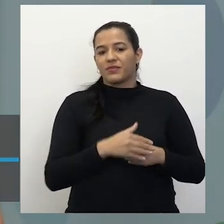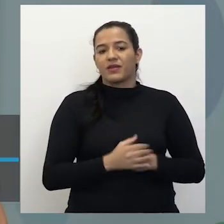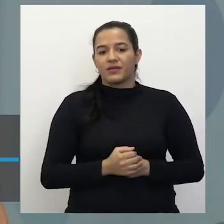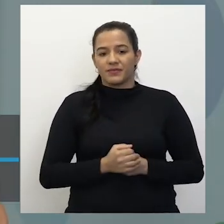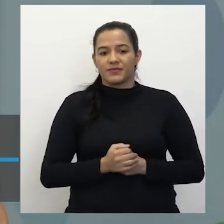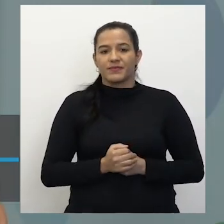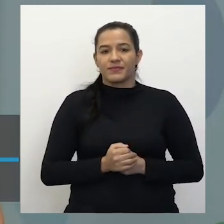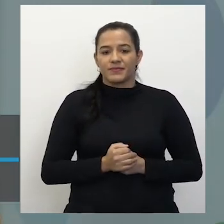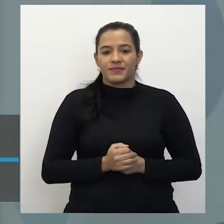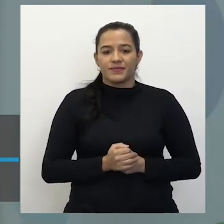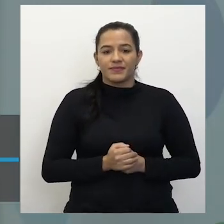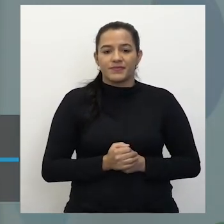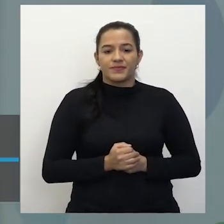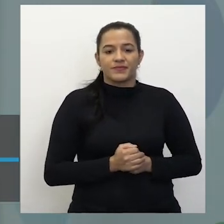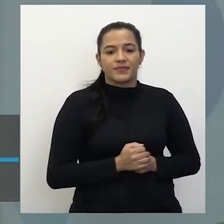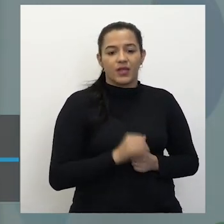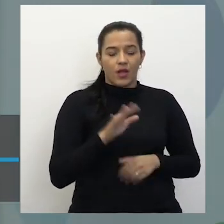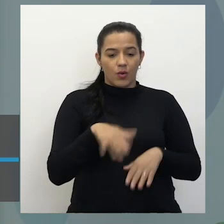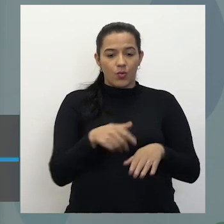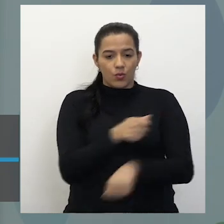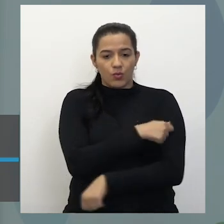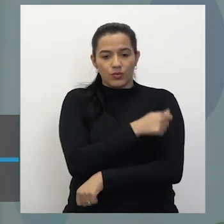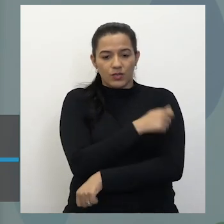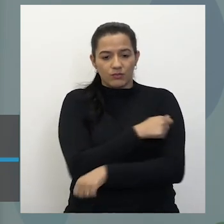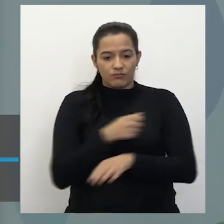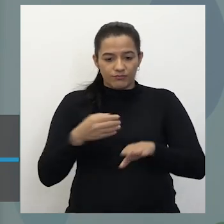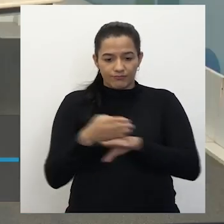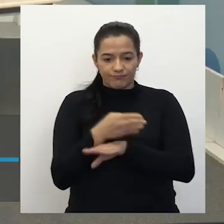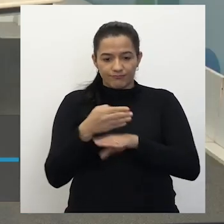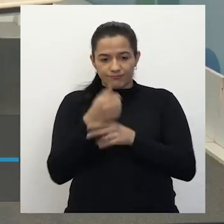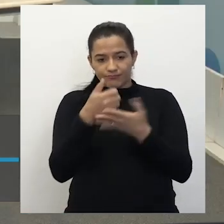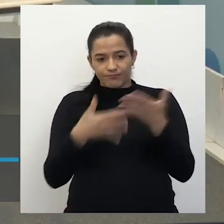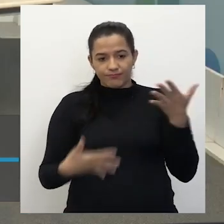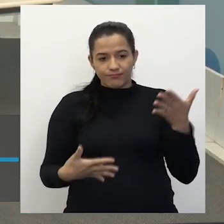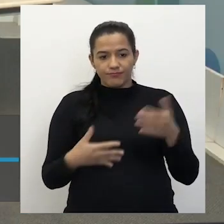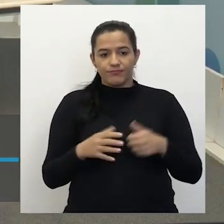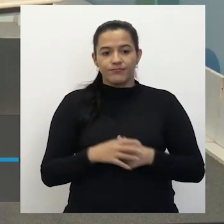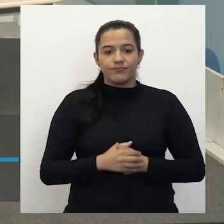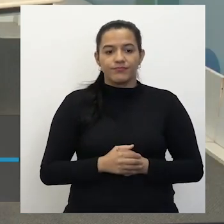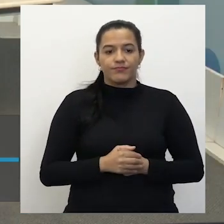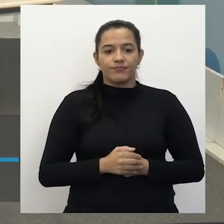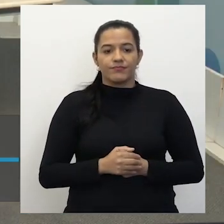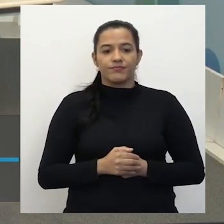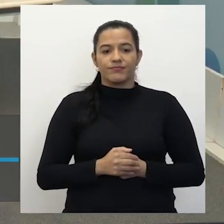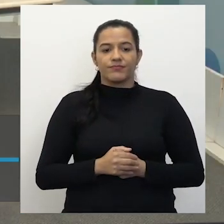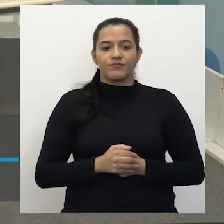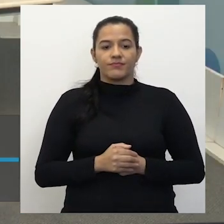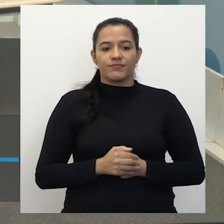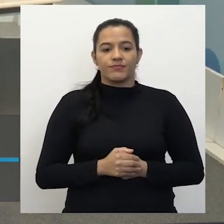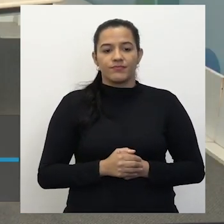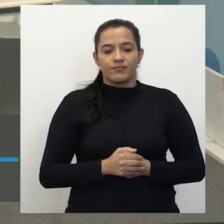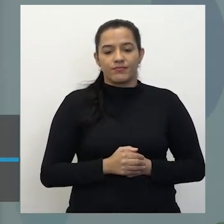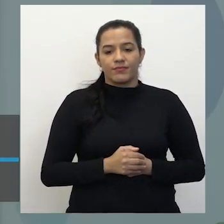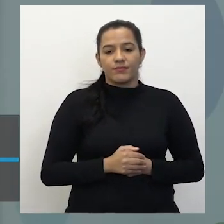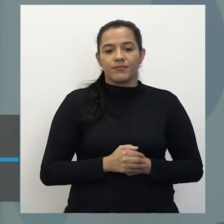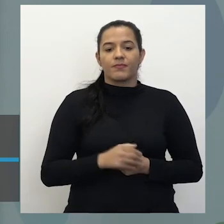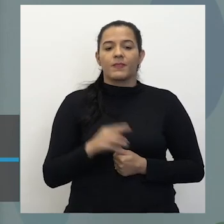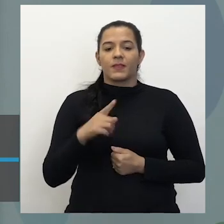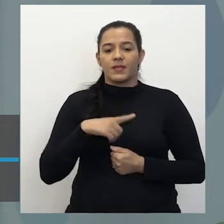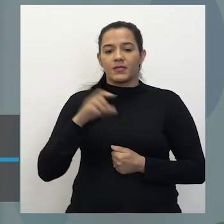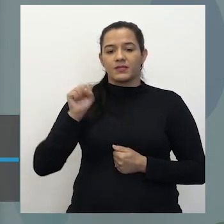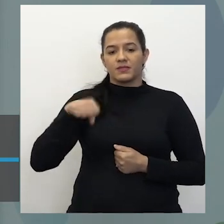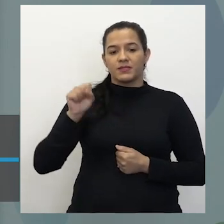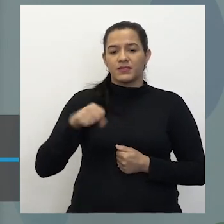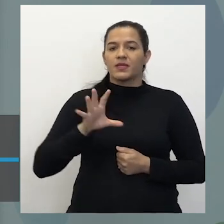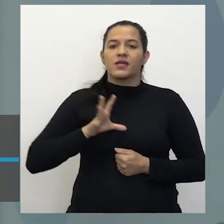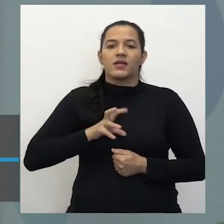vou ter coragem de assistir. Ai, os meu alunos Deus. estão participando aqui. Você é como eu, já li 3 vezes os 100 Anos de Solidão. A Bianca tá falando, sim, 100 Anos de Solidão,